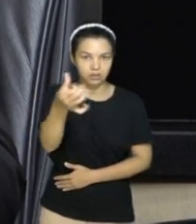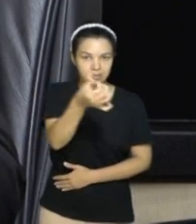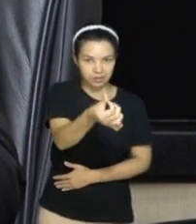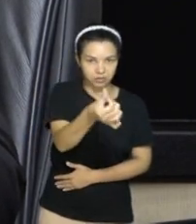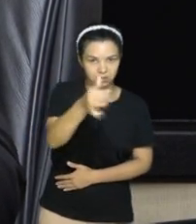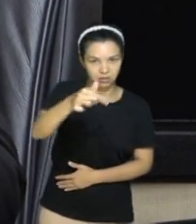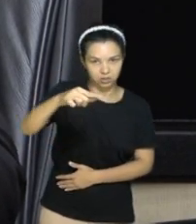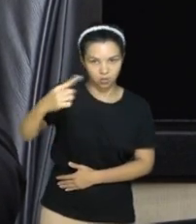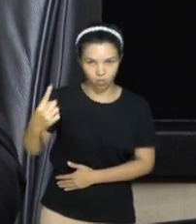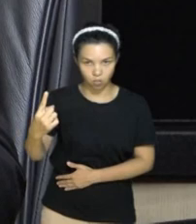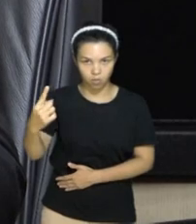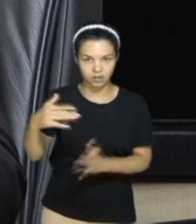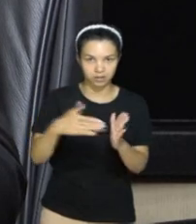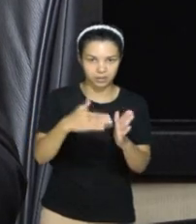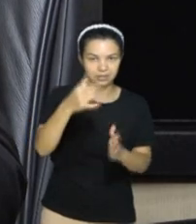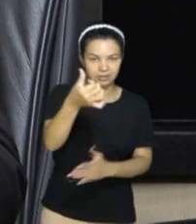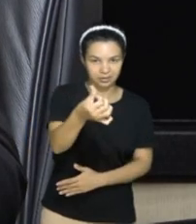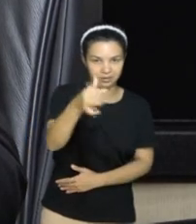a 676